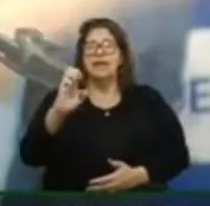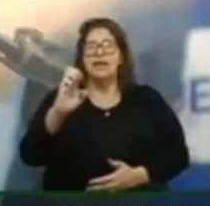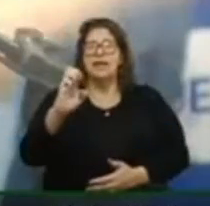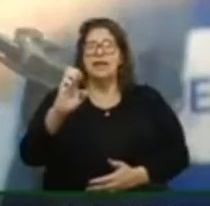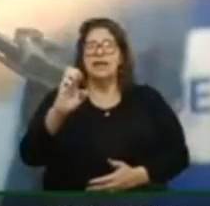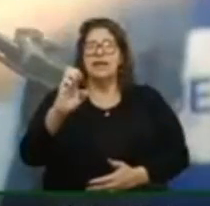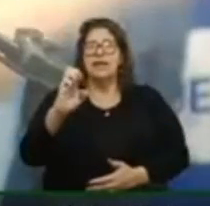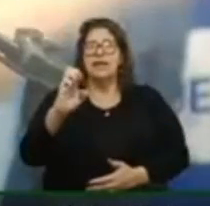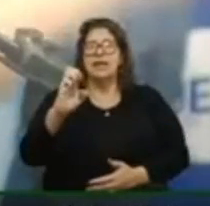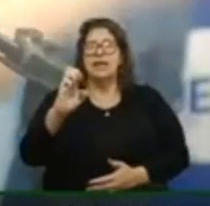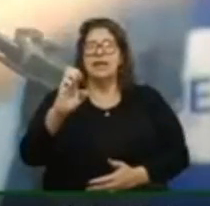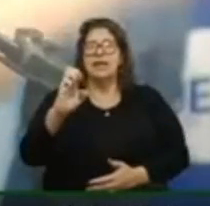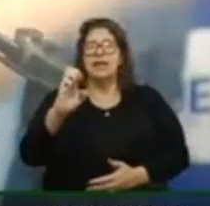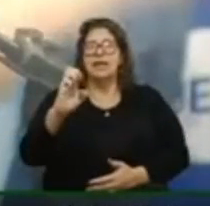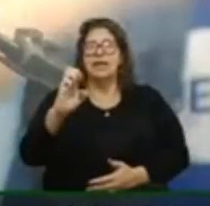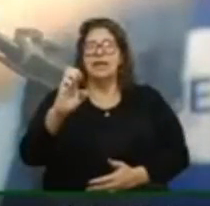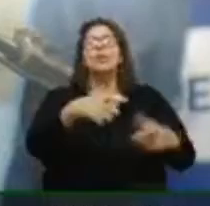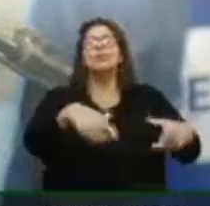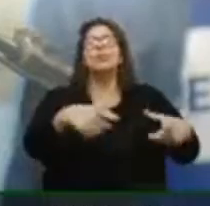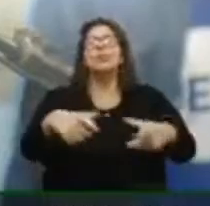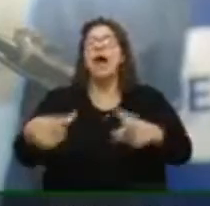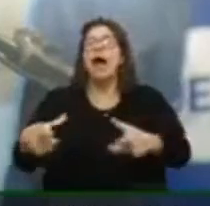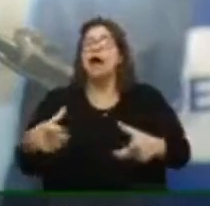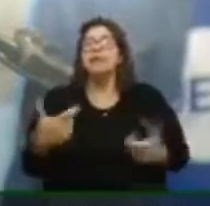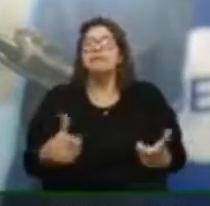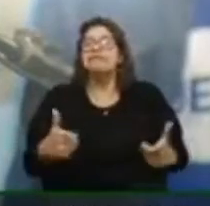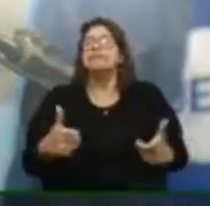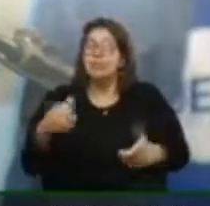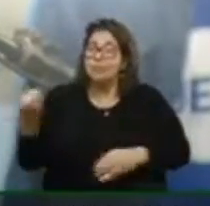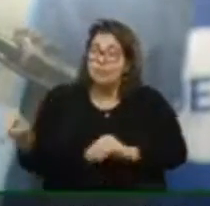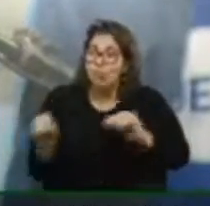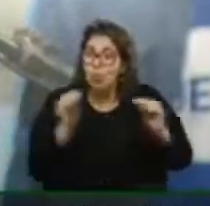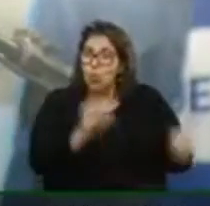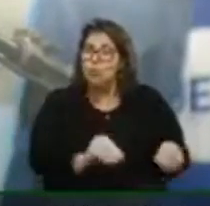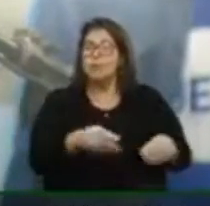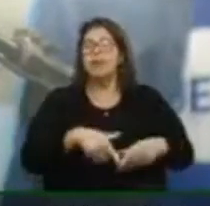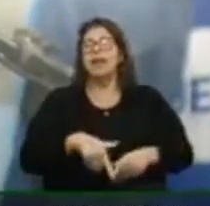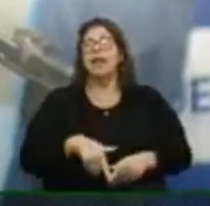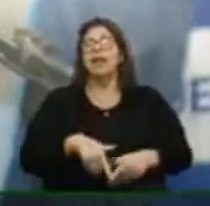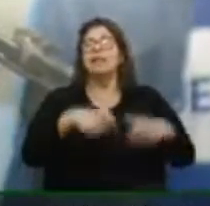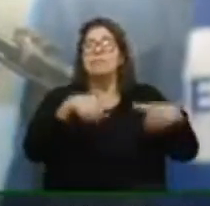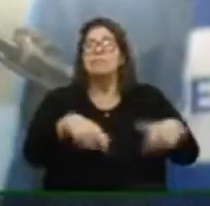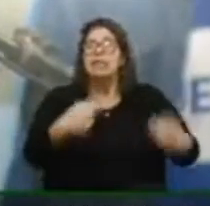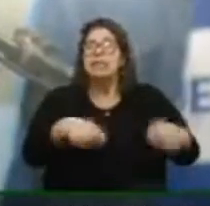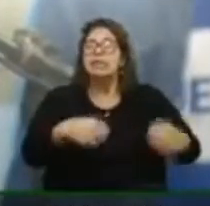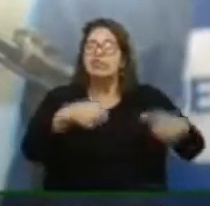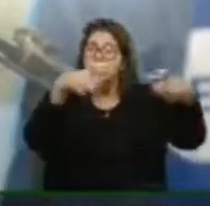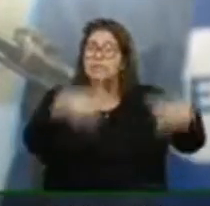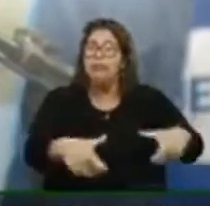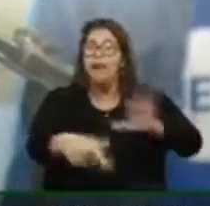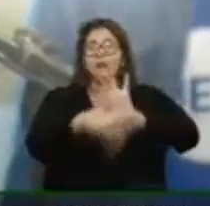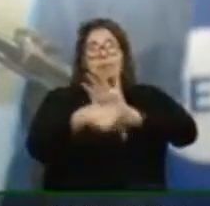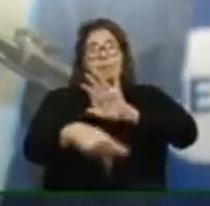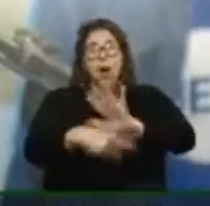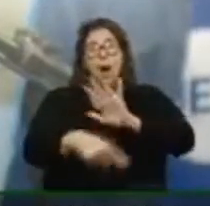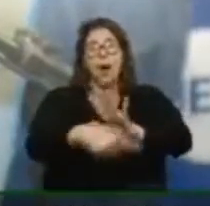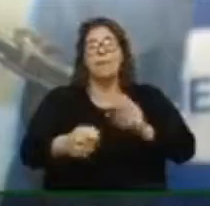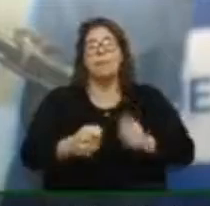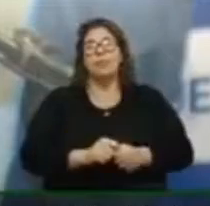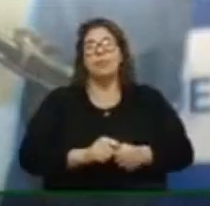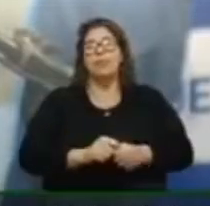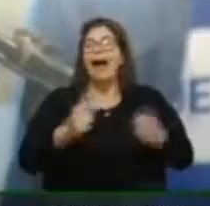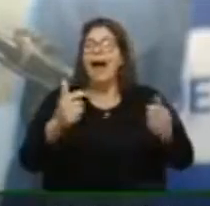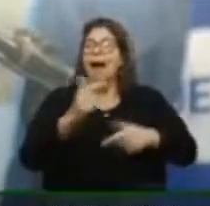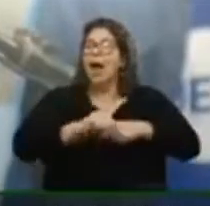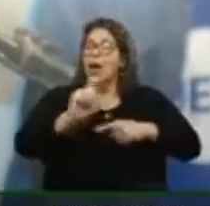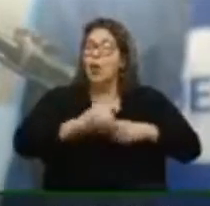ociosos em todo está tudo bem sul para resolver o problema da sad só essa medida e termina com o aluguel da